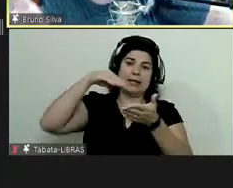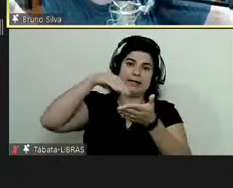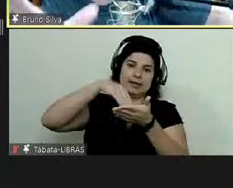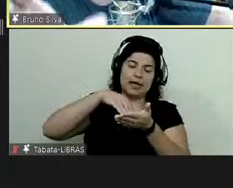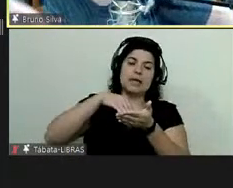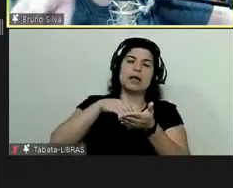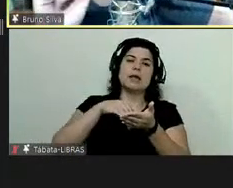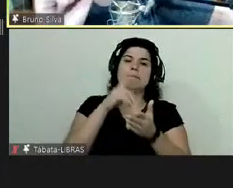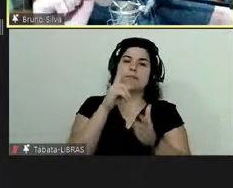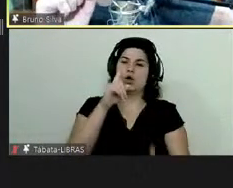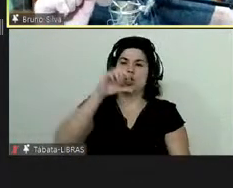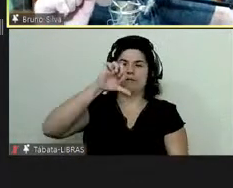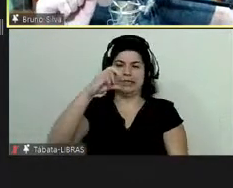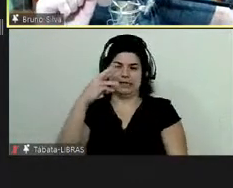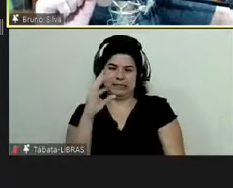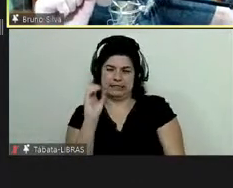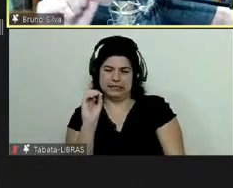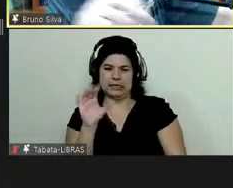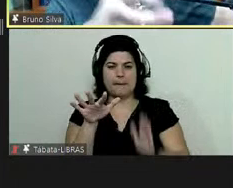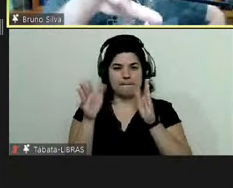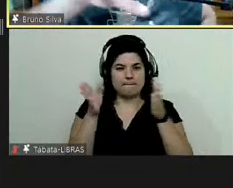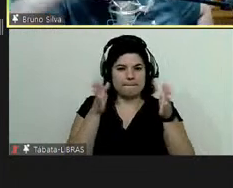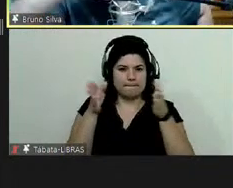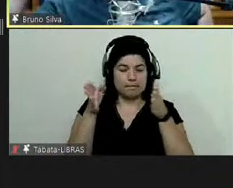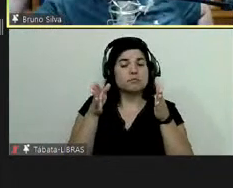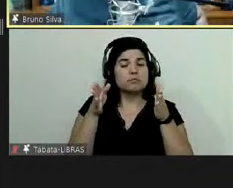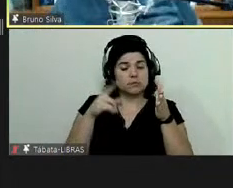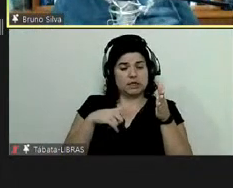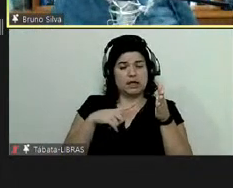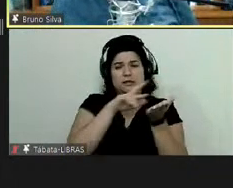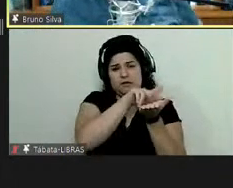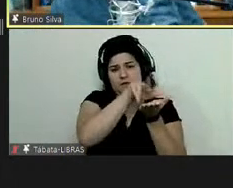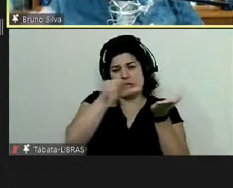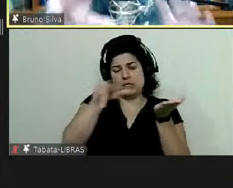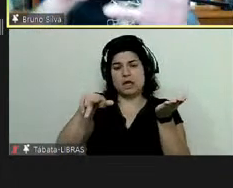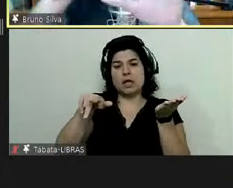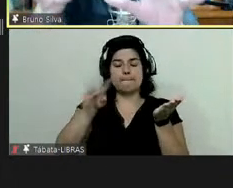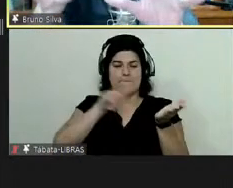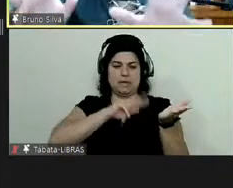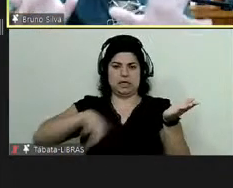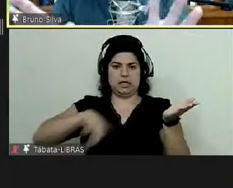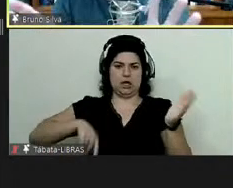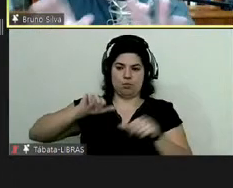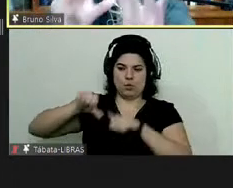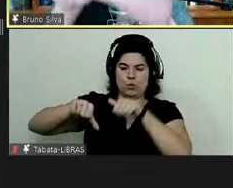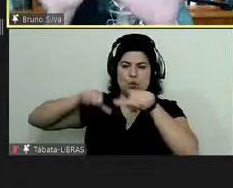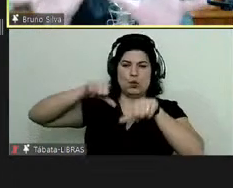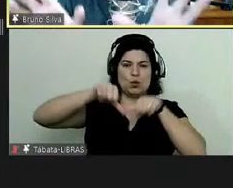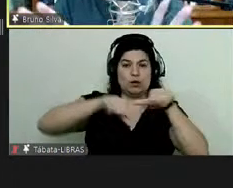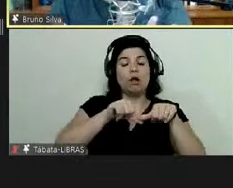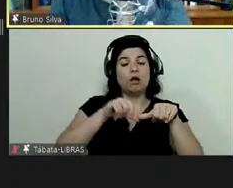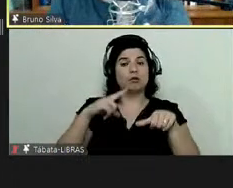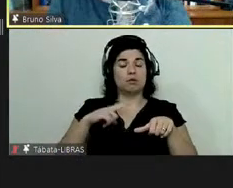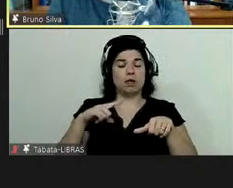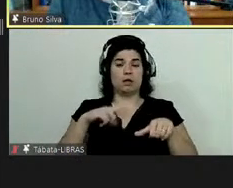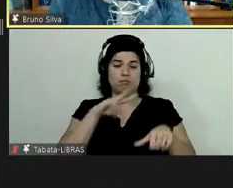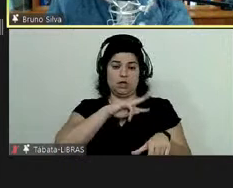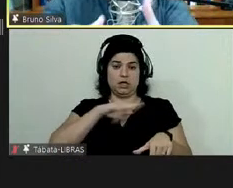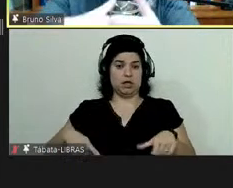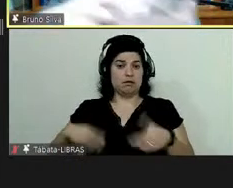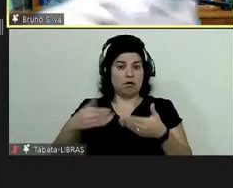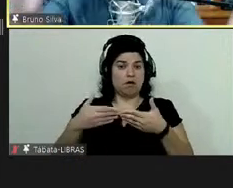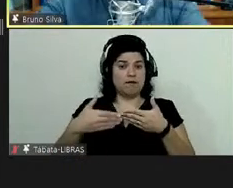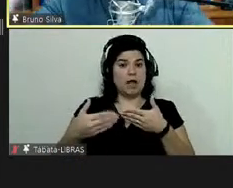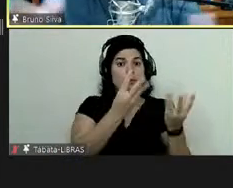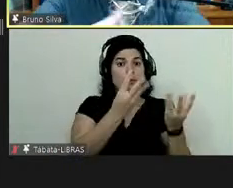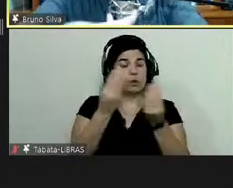até meados dos anos 30 até 930 mais ou menos de hoje nós vamos ser diferentes Presidente o que vai perdurar nesse momento ali daquele diferentes presidente que